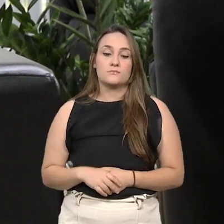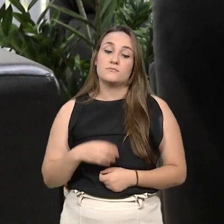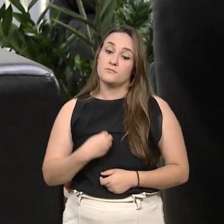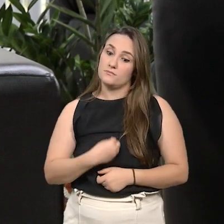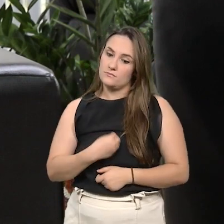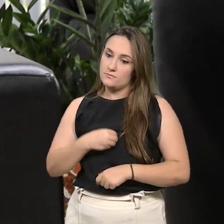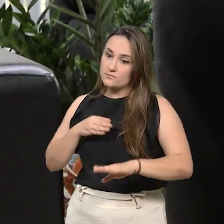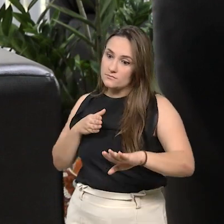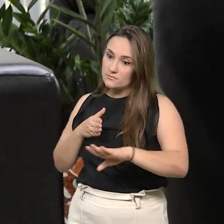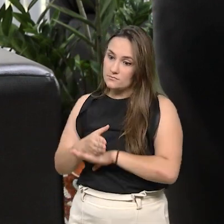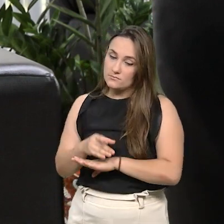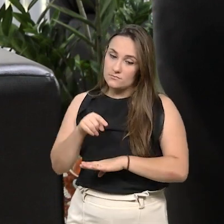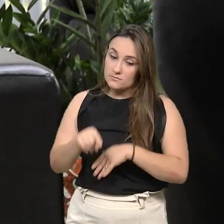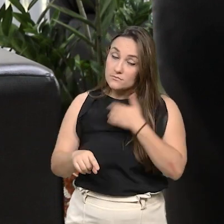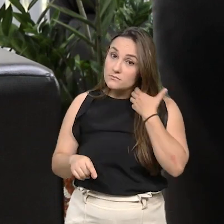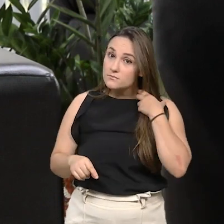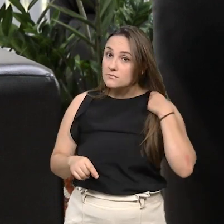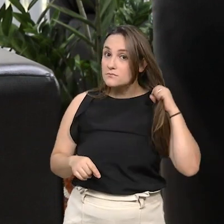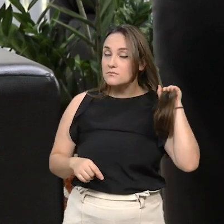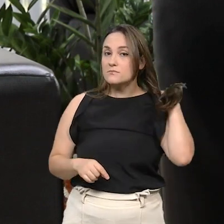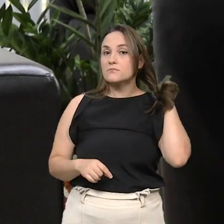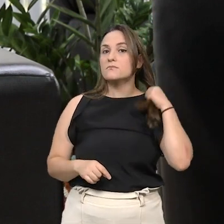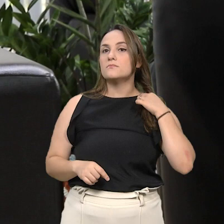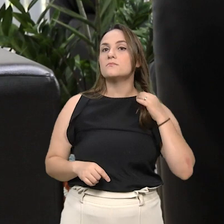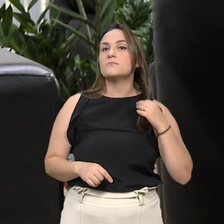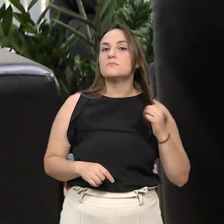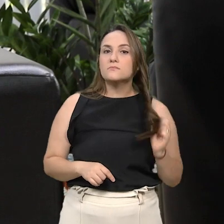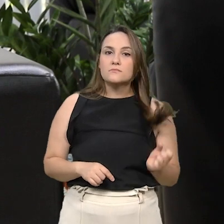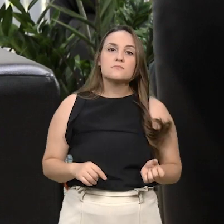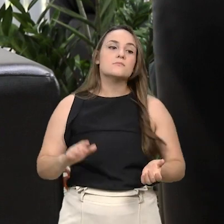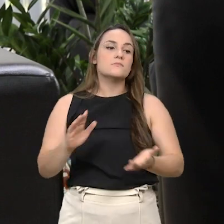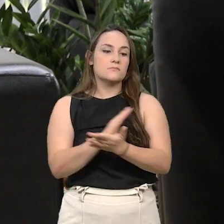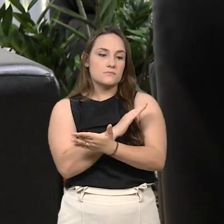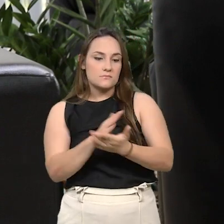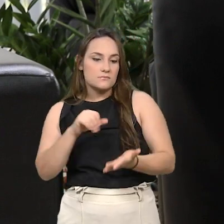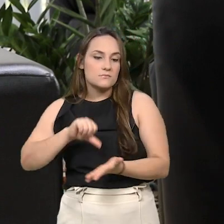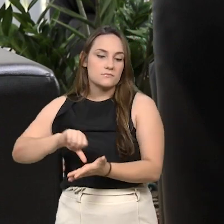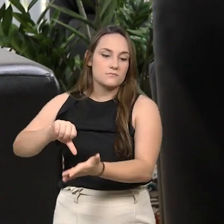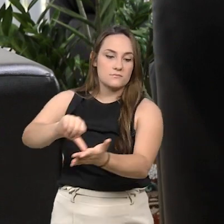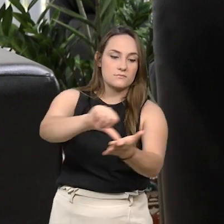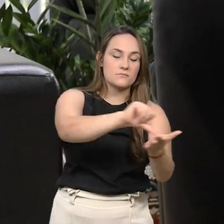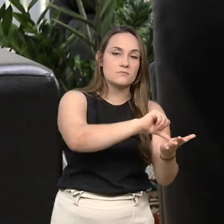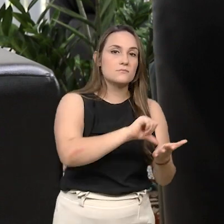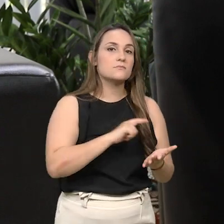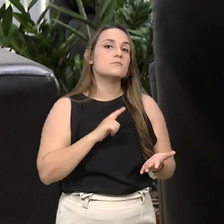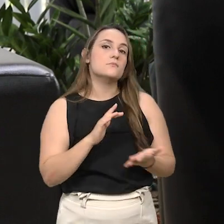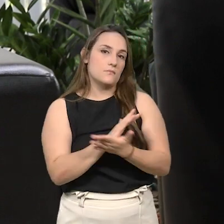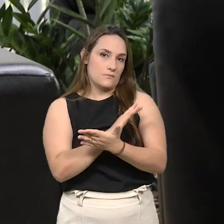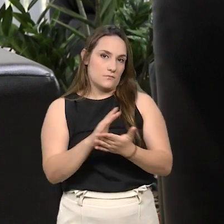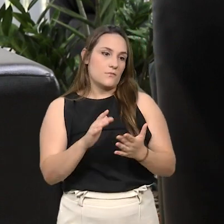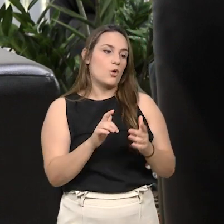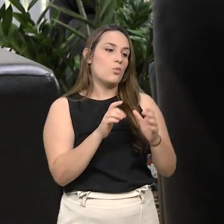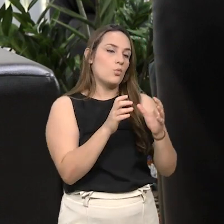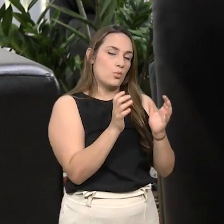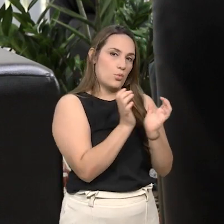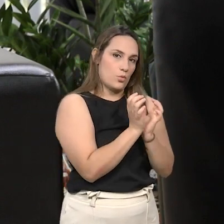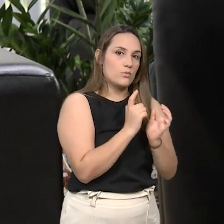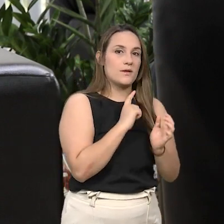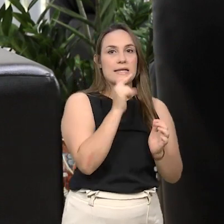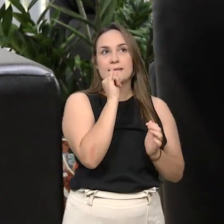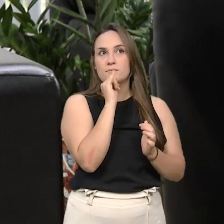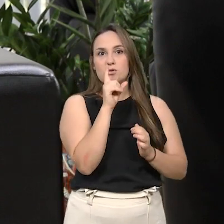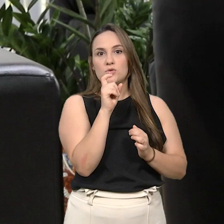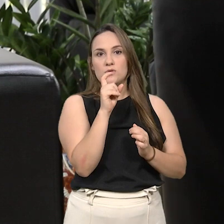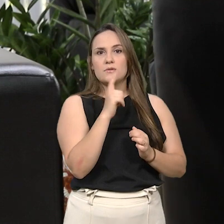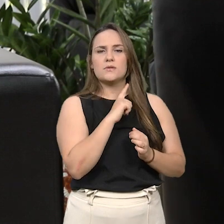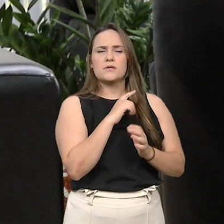ficam fisicamente lá. Além disso, em algumas comarcas existem alguns núcleos da CPE. Então você vai em